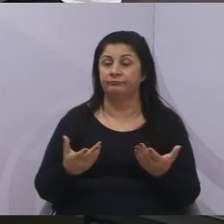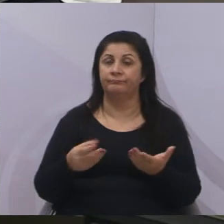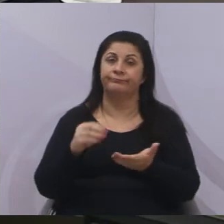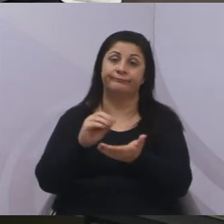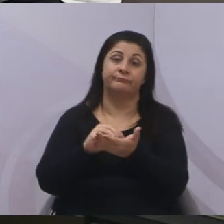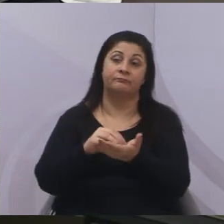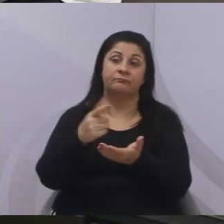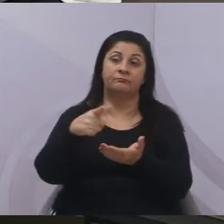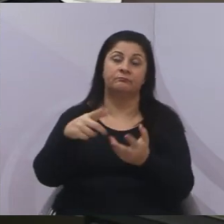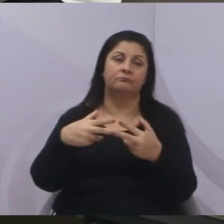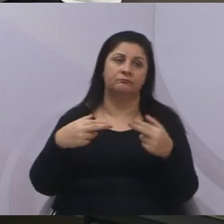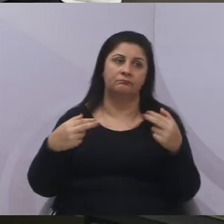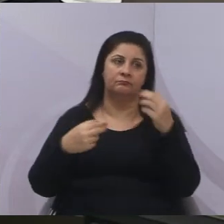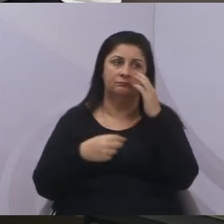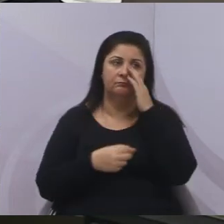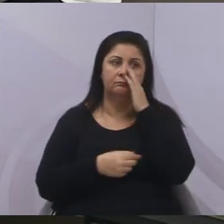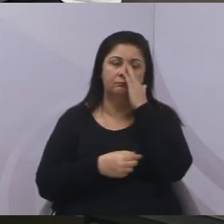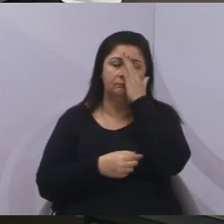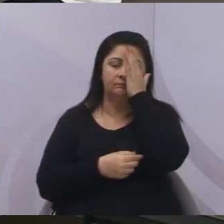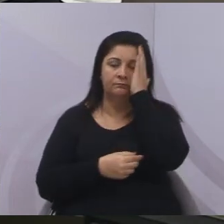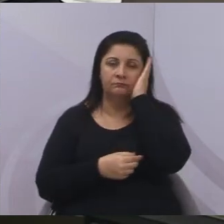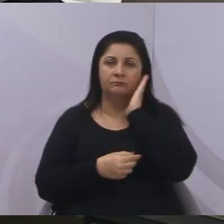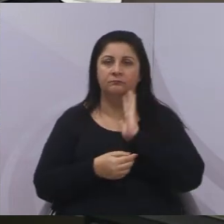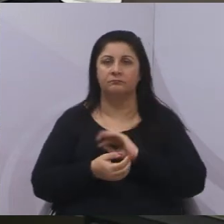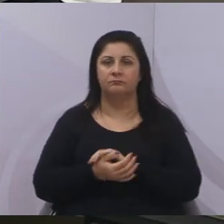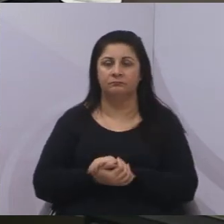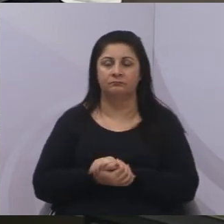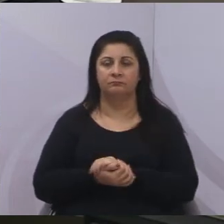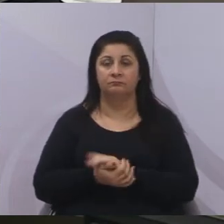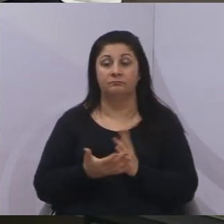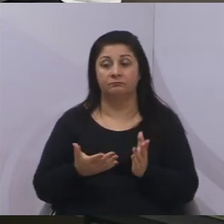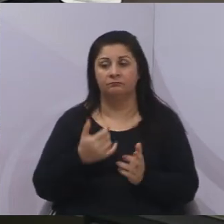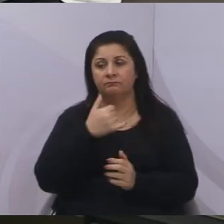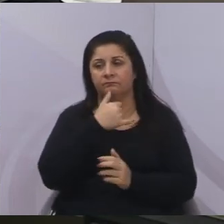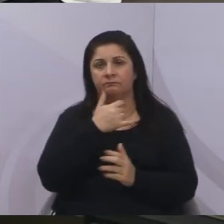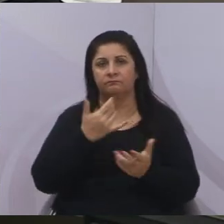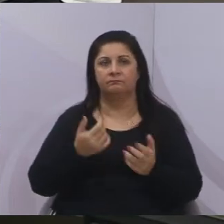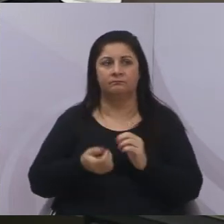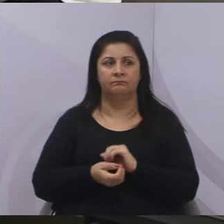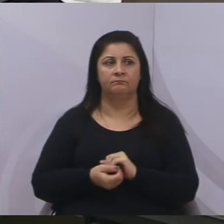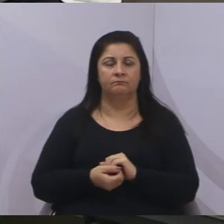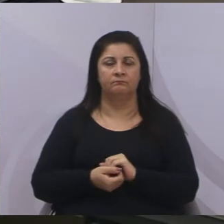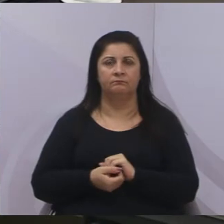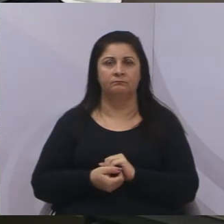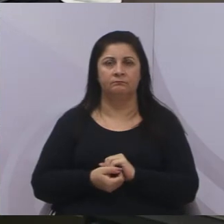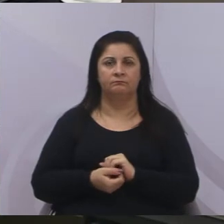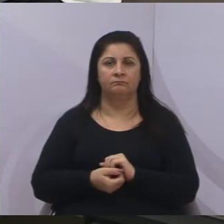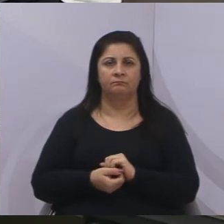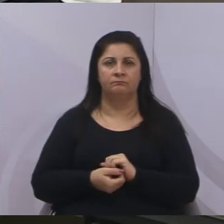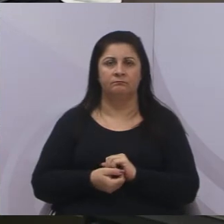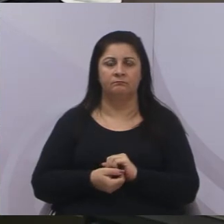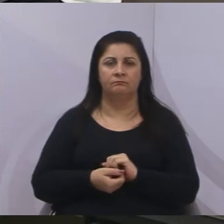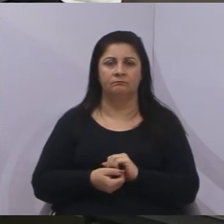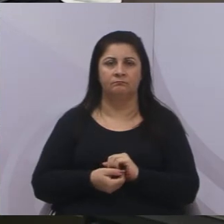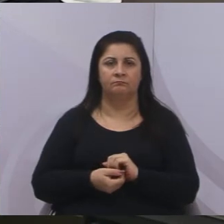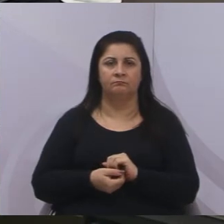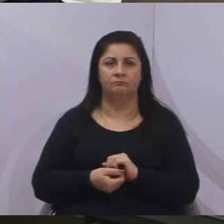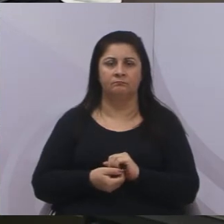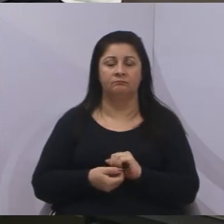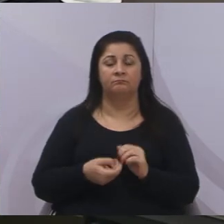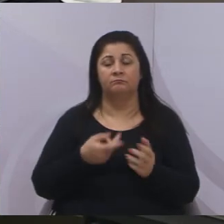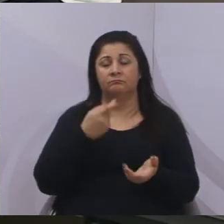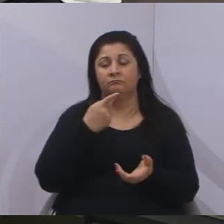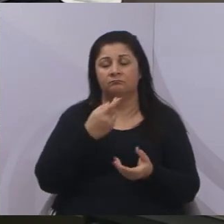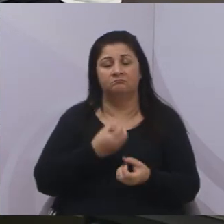ficou desguarnecida. Infelizmente. Então, faço essa colocação aqui num tom de